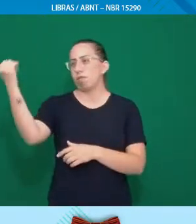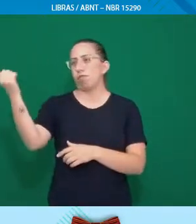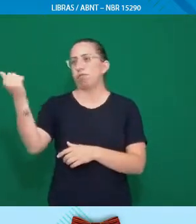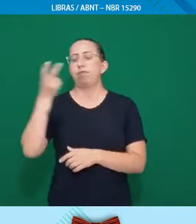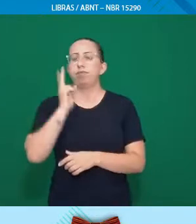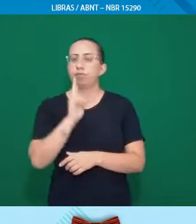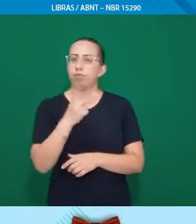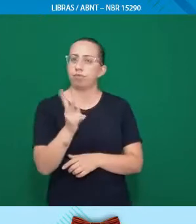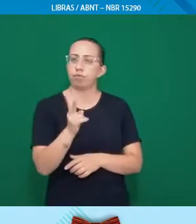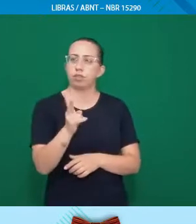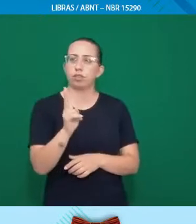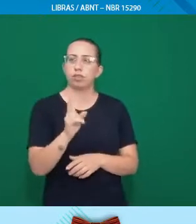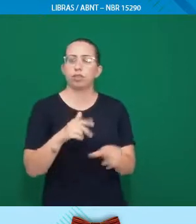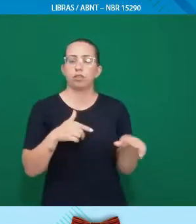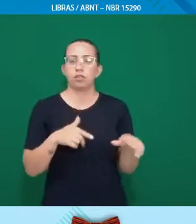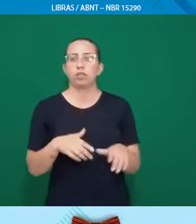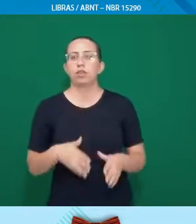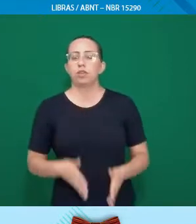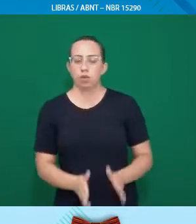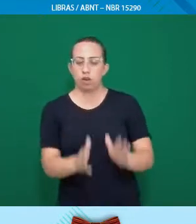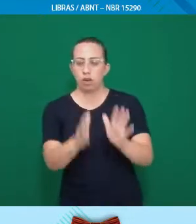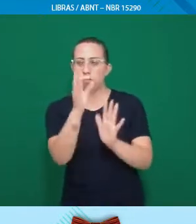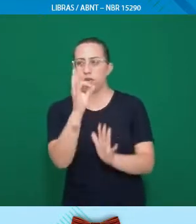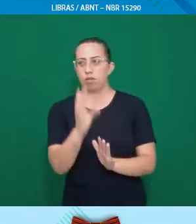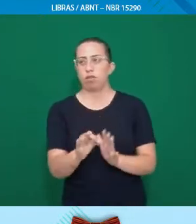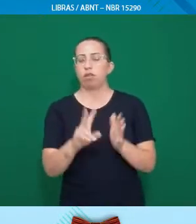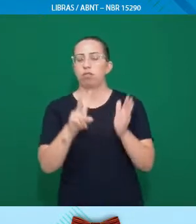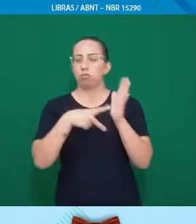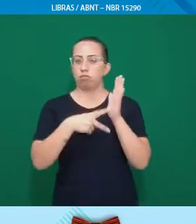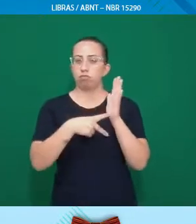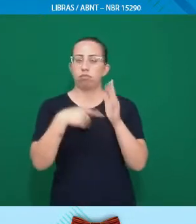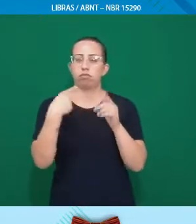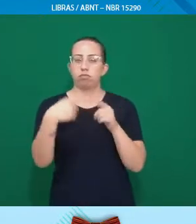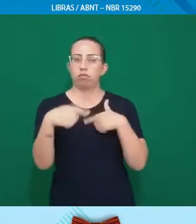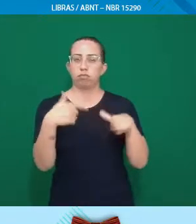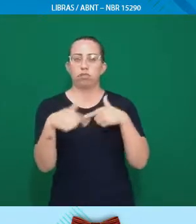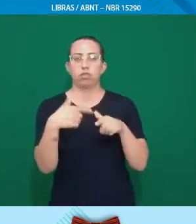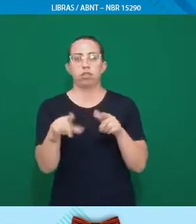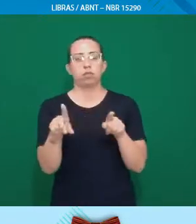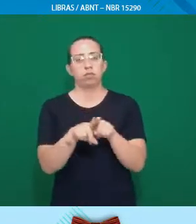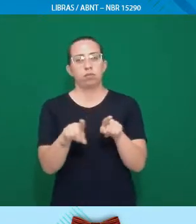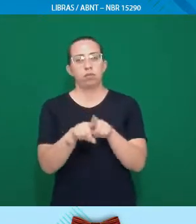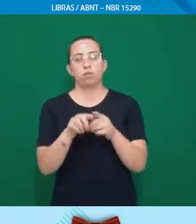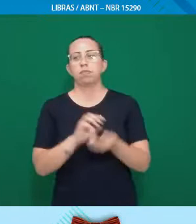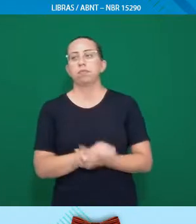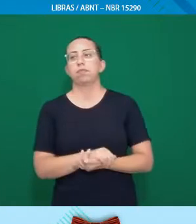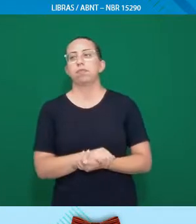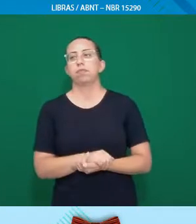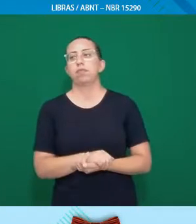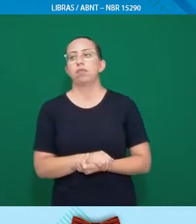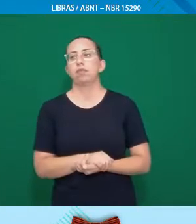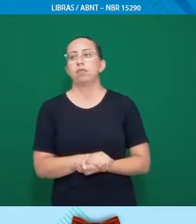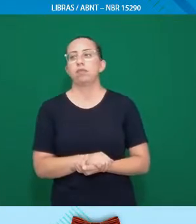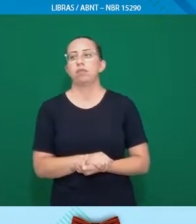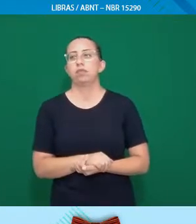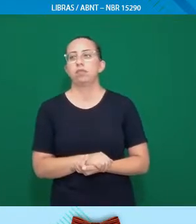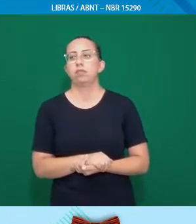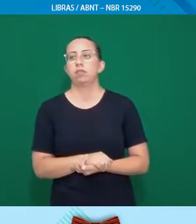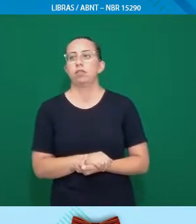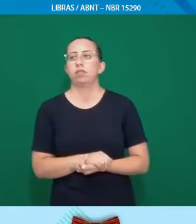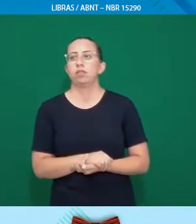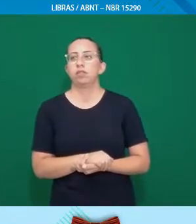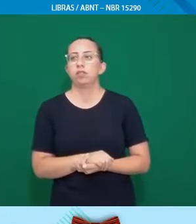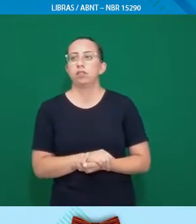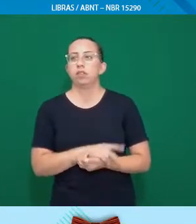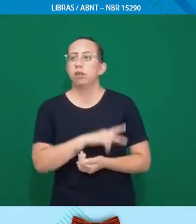de tua caminhada seja igual o sindicato que você que fez história lá o centro é pedir